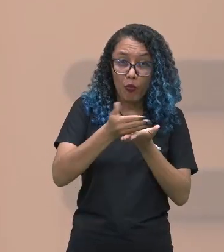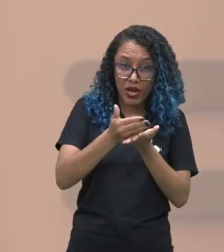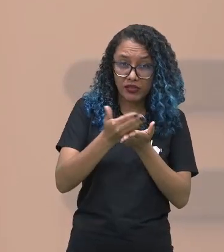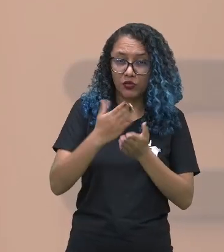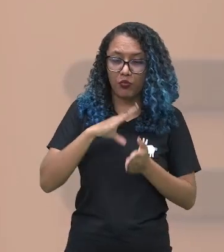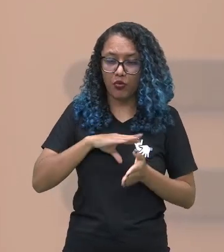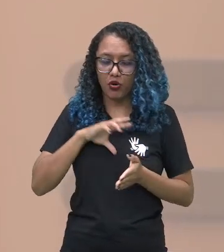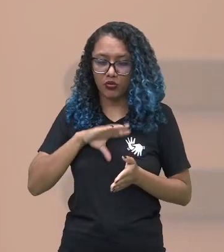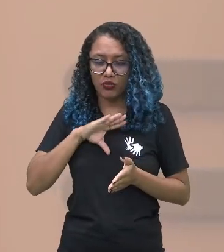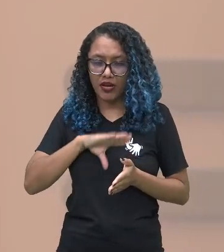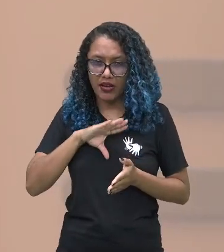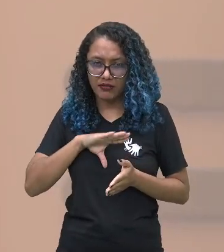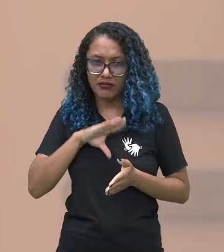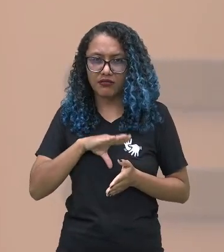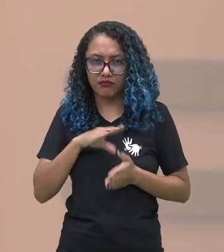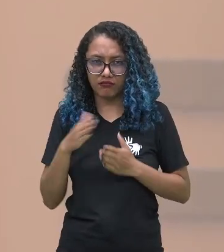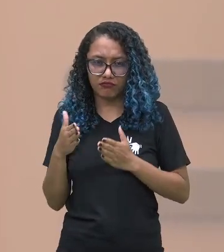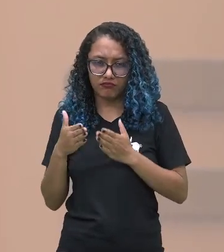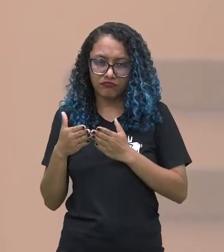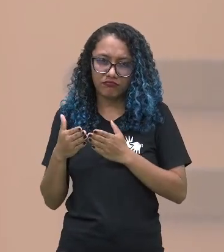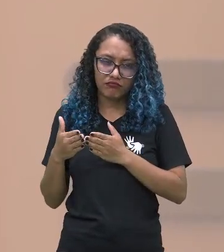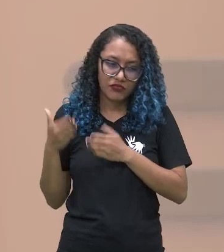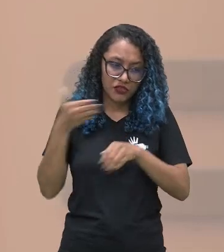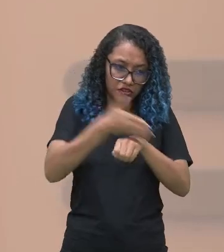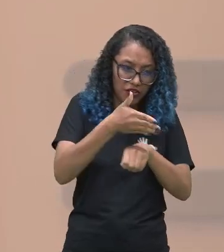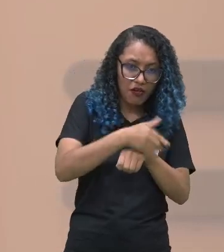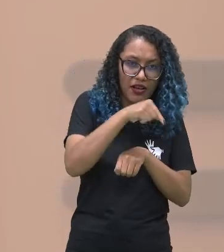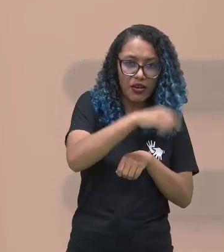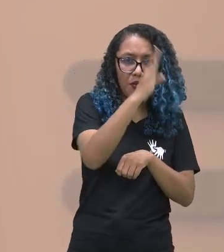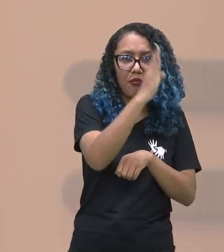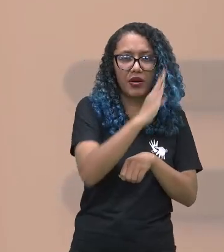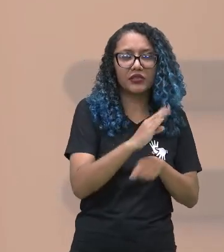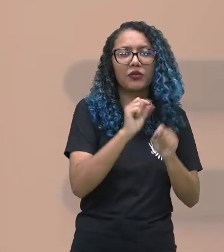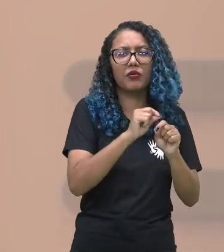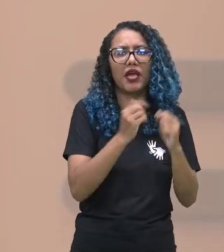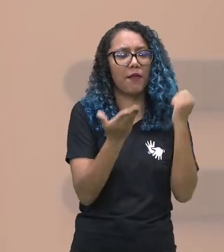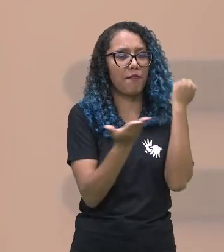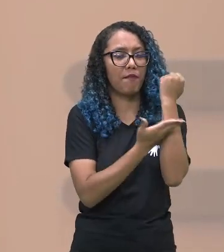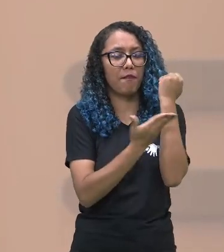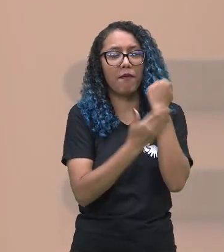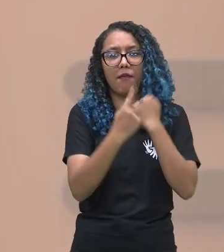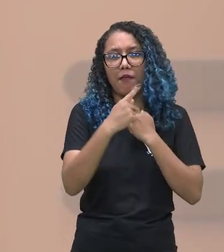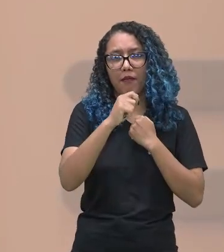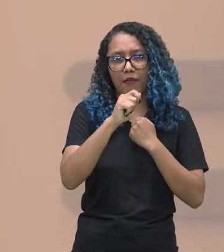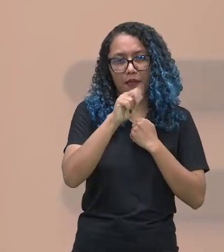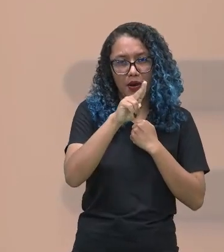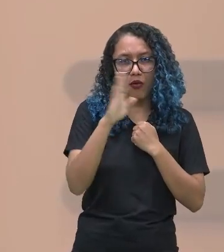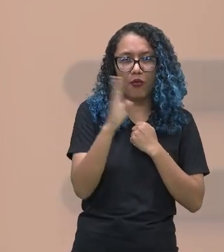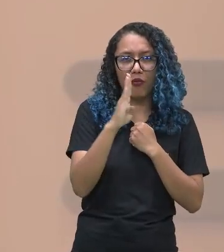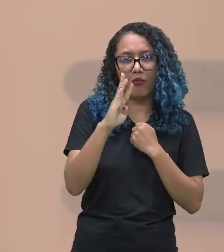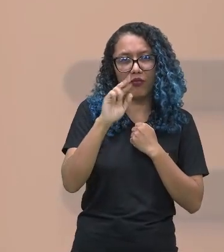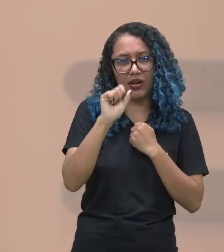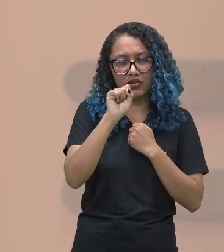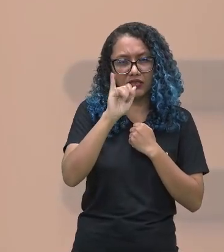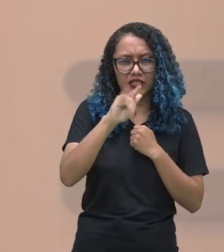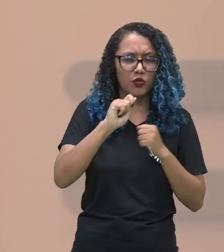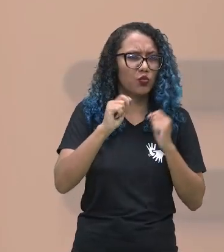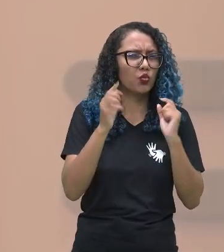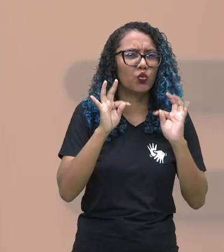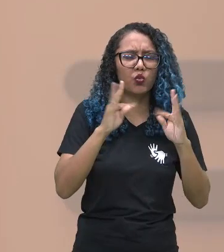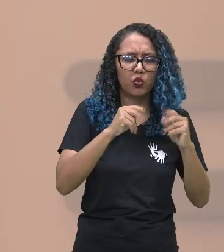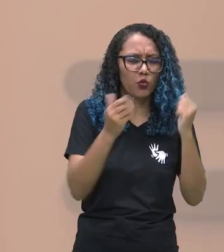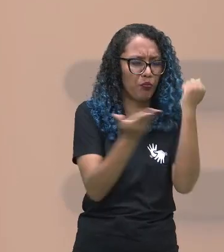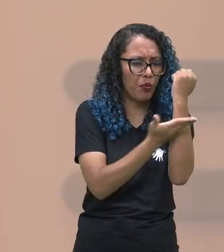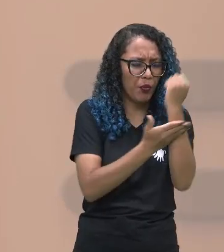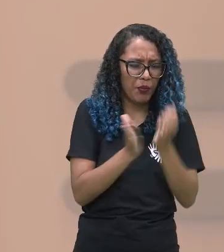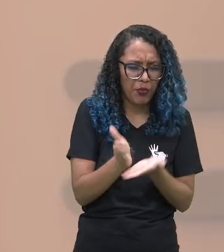eles retiraram o quê? O pau-brasil. Tudo que era de pau-brasil que eles puderam levar para a Europa, levaram. Depois,